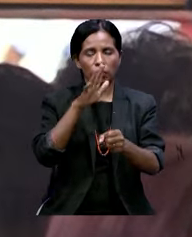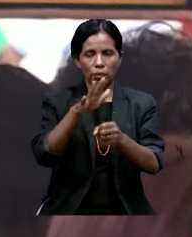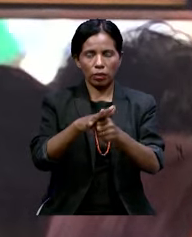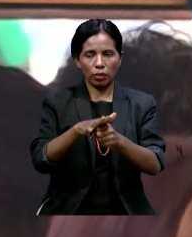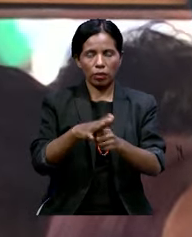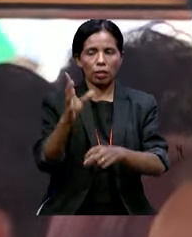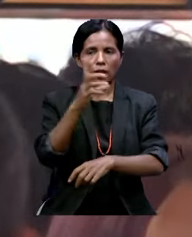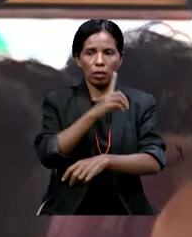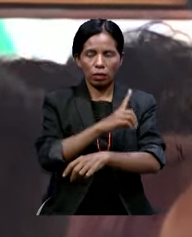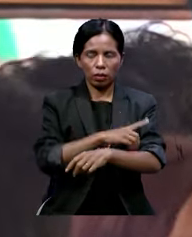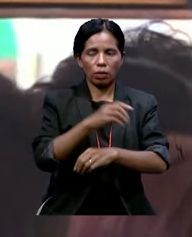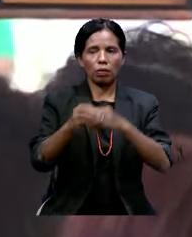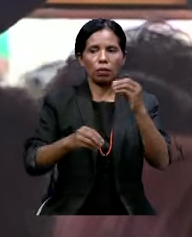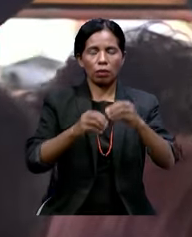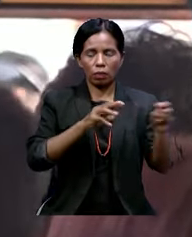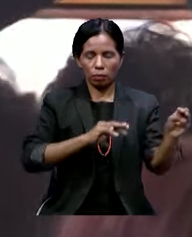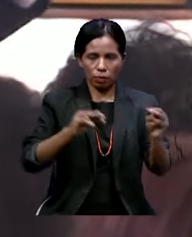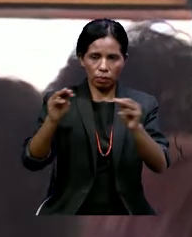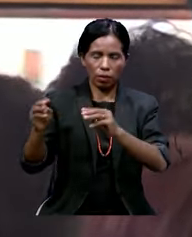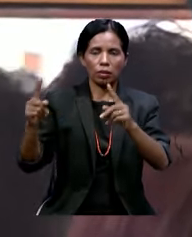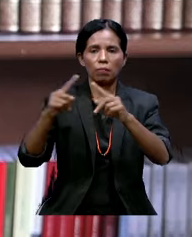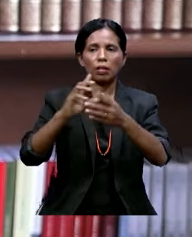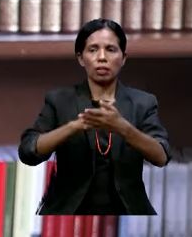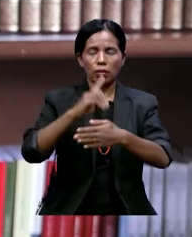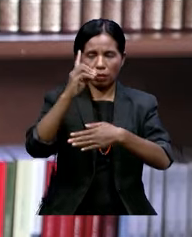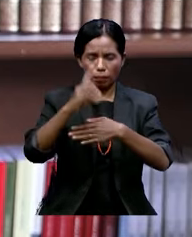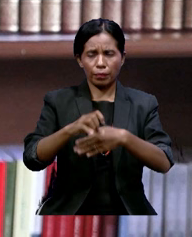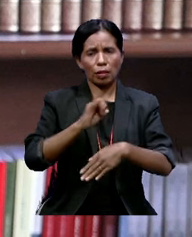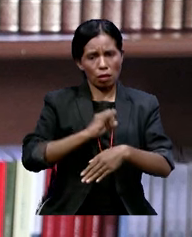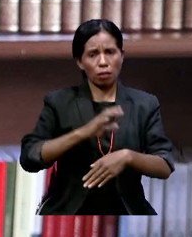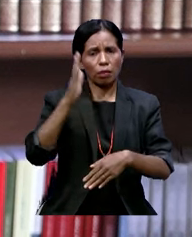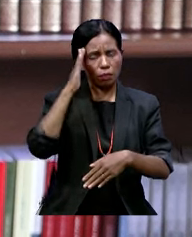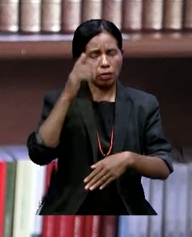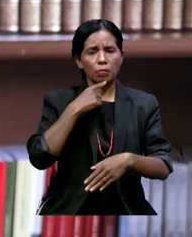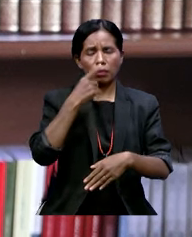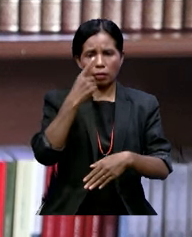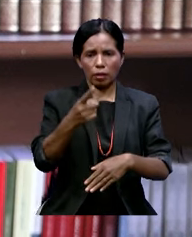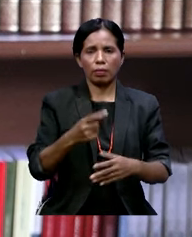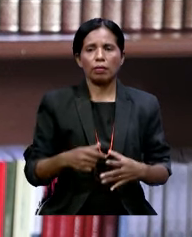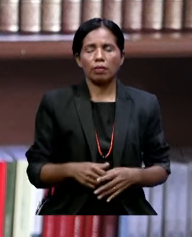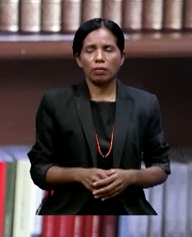tomara de pose konaba mudansa badeje walimento. Bem, hau hanoin atu hatete batida makne